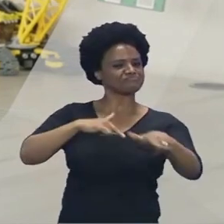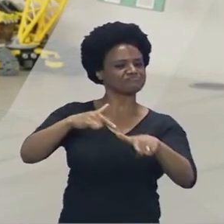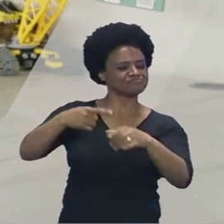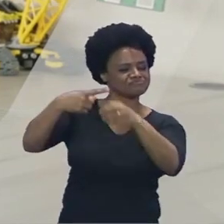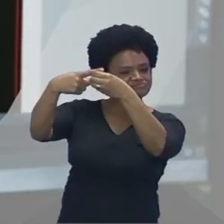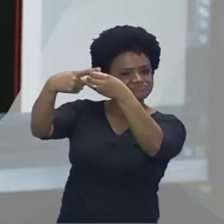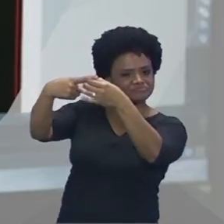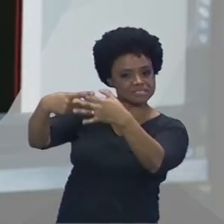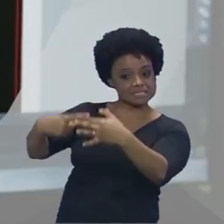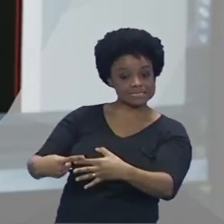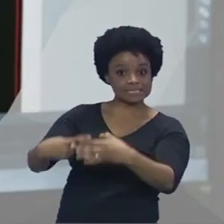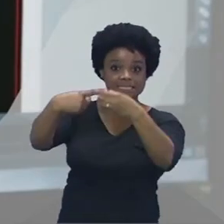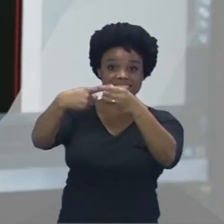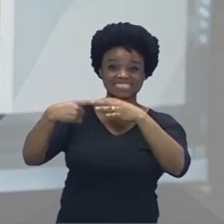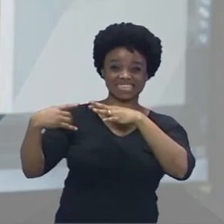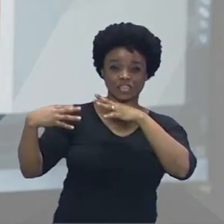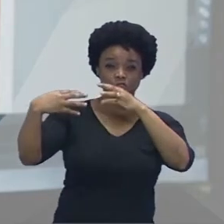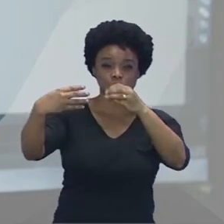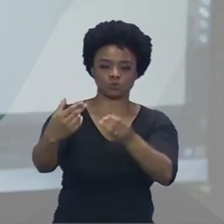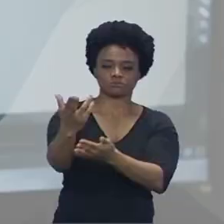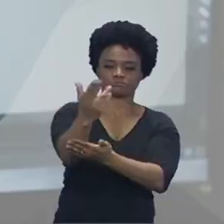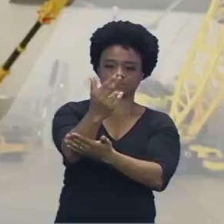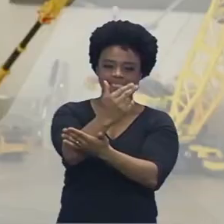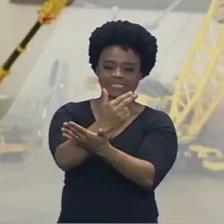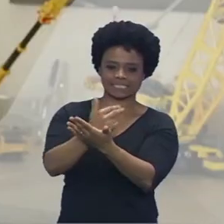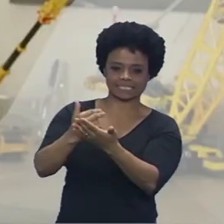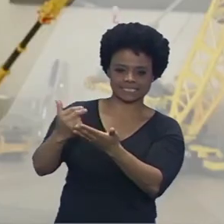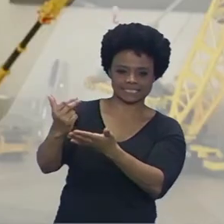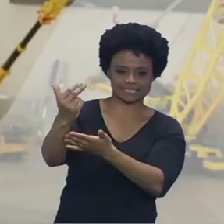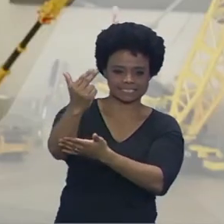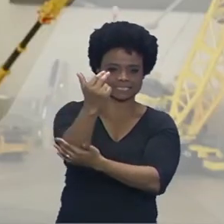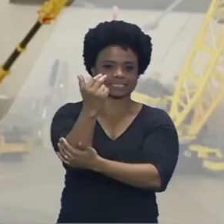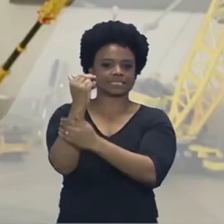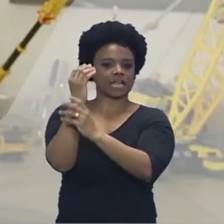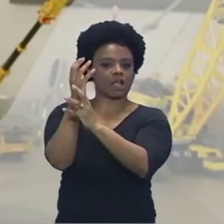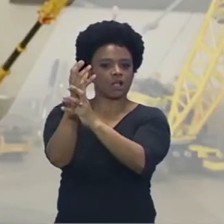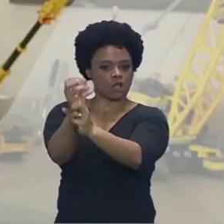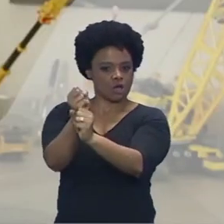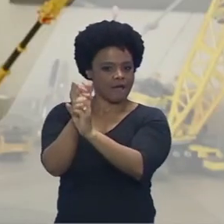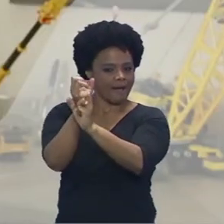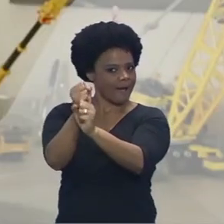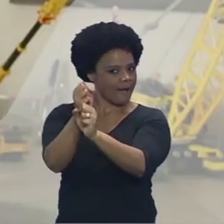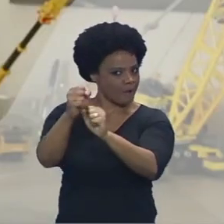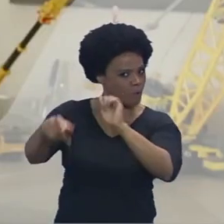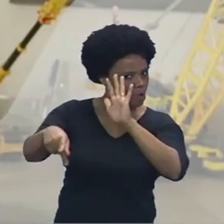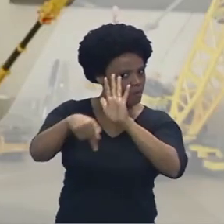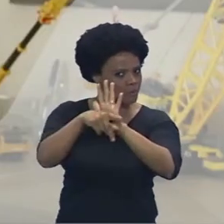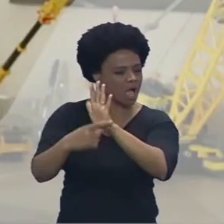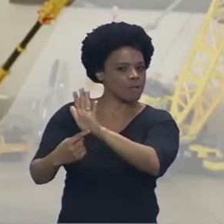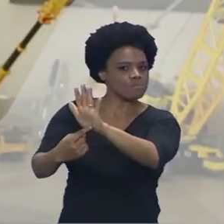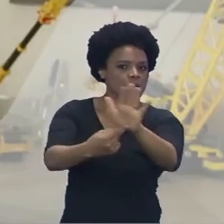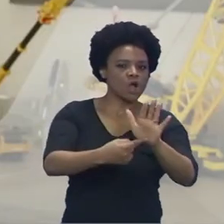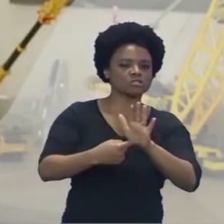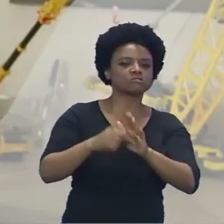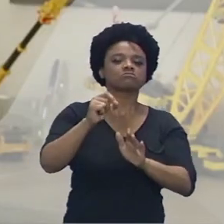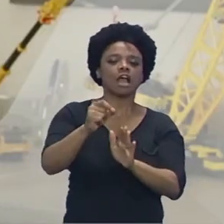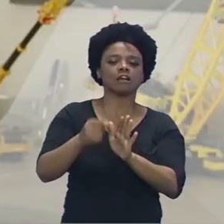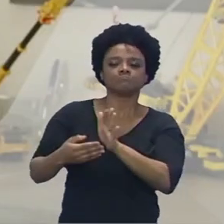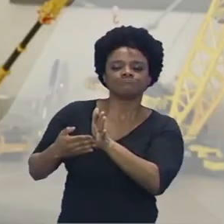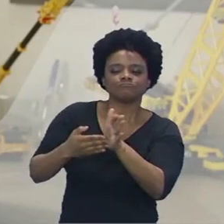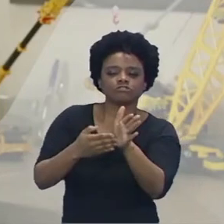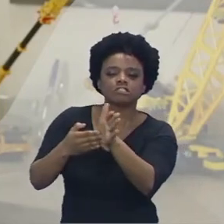detalhamentos e desenhos, softwares de cálculo, que são softwares efetivamente para estabelecer dimensionamentos,